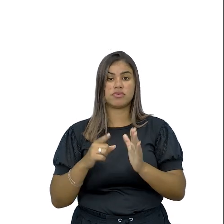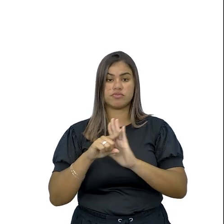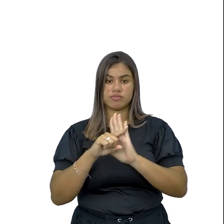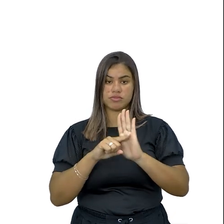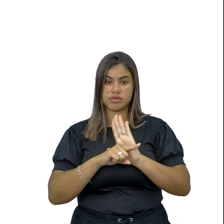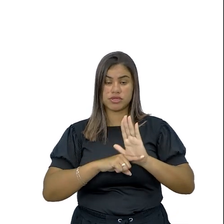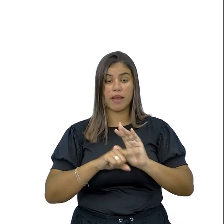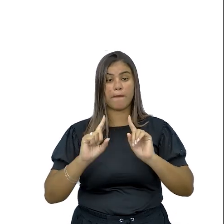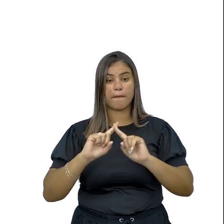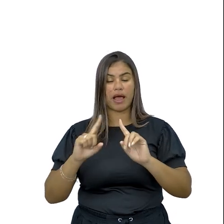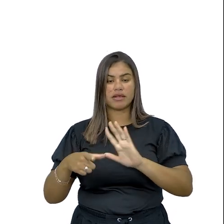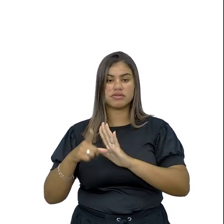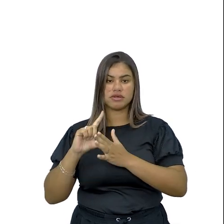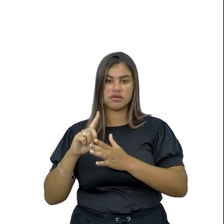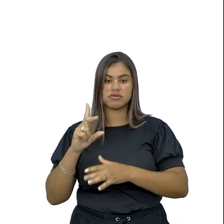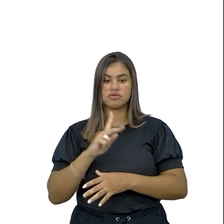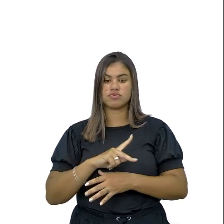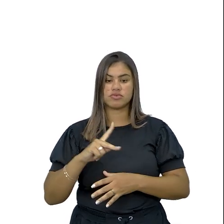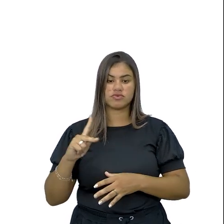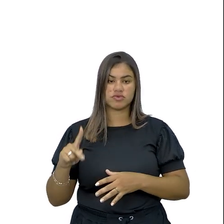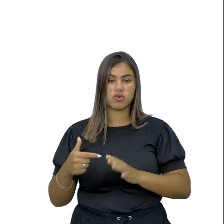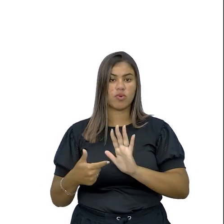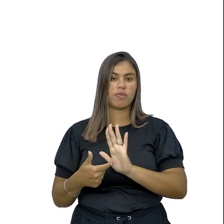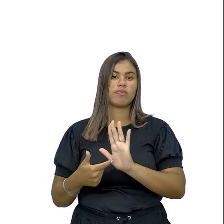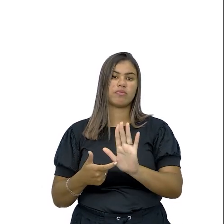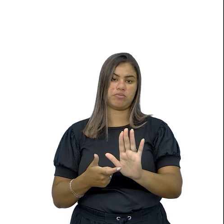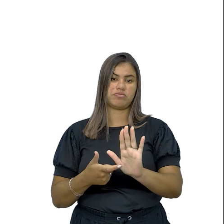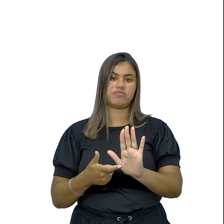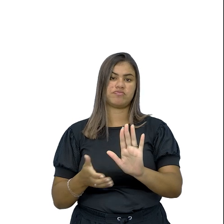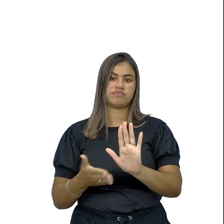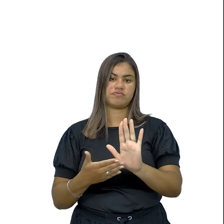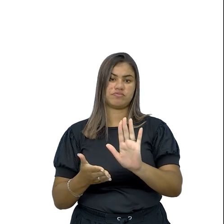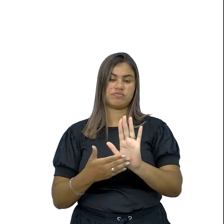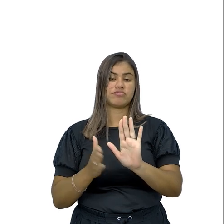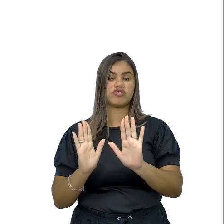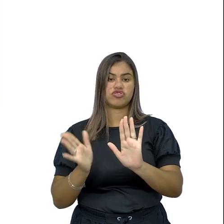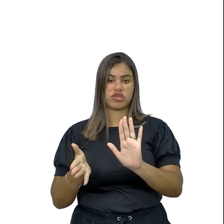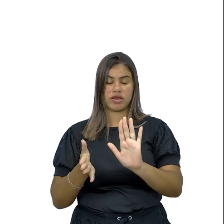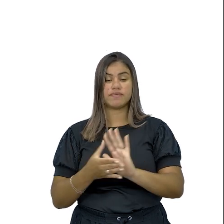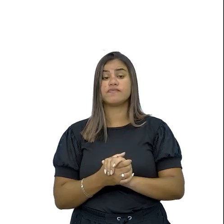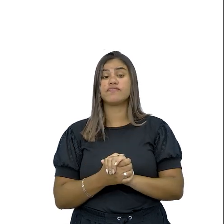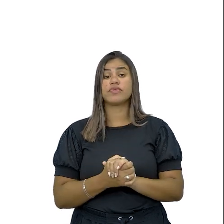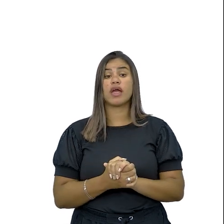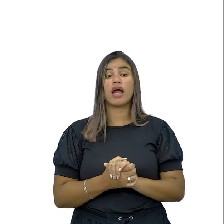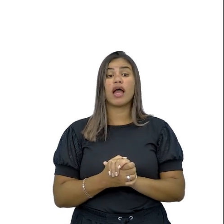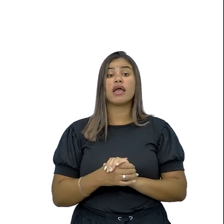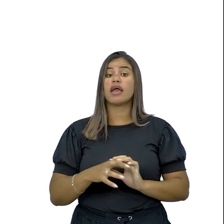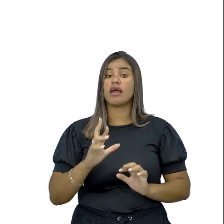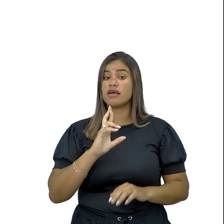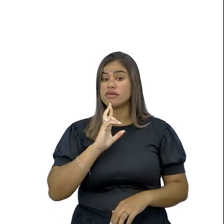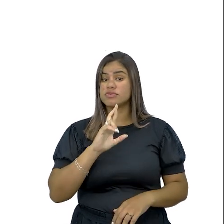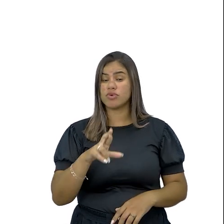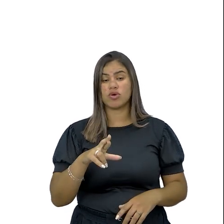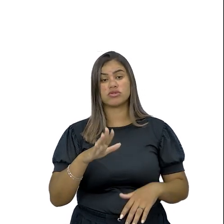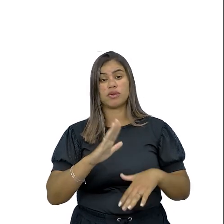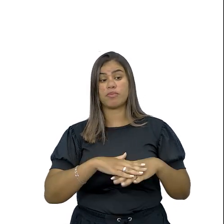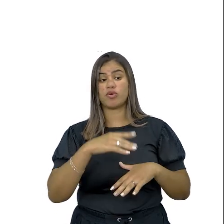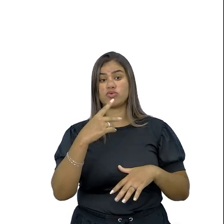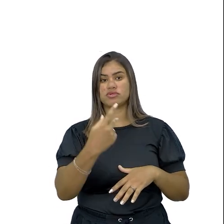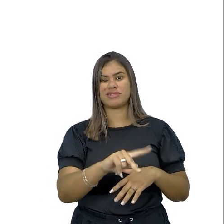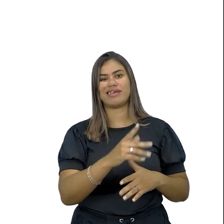seja, questões e procedimentos são propostos pelo professor. A solução já é dada pelos